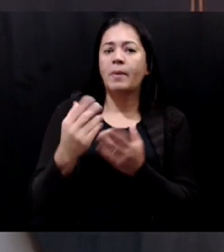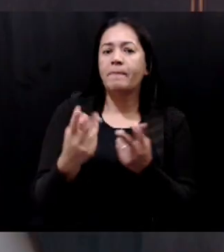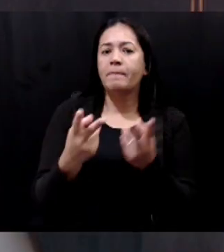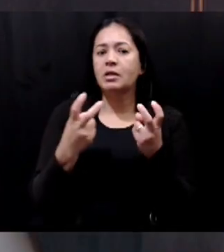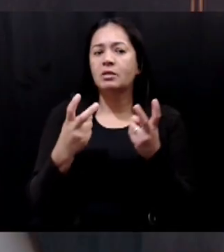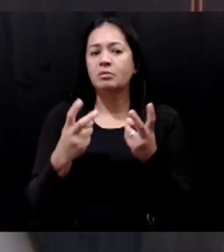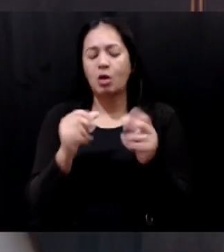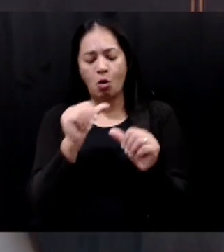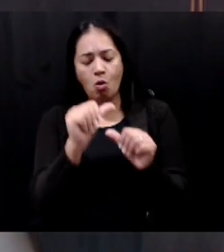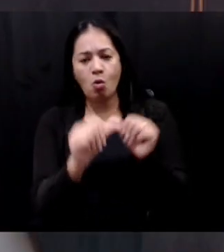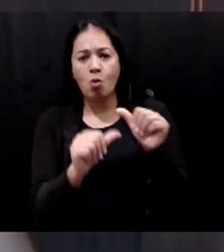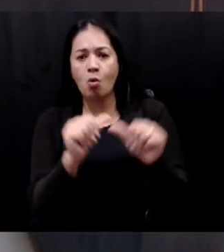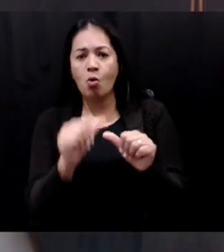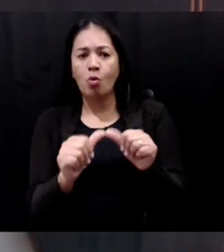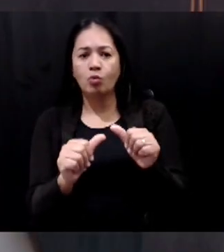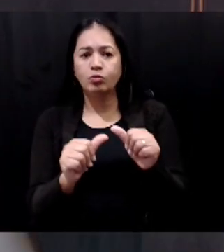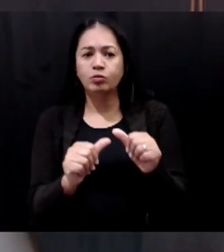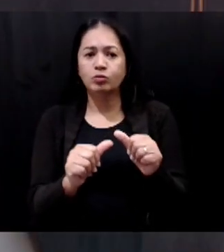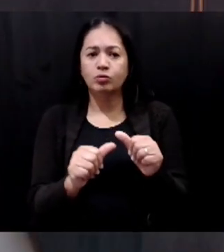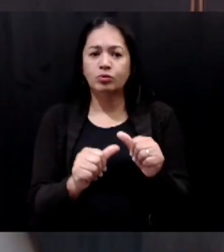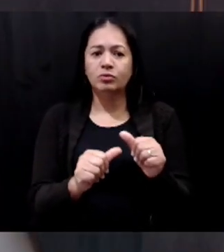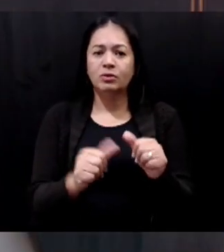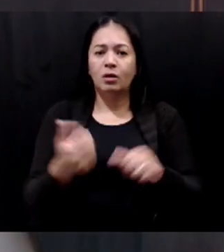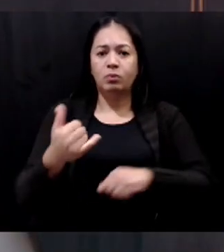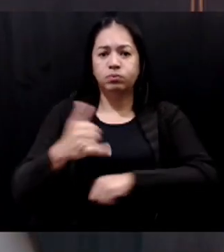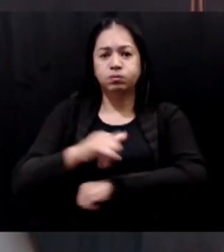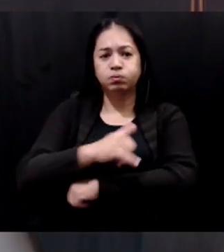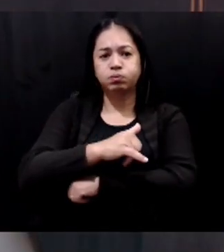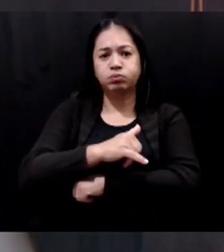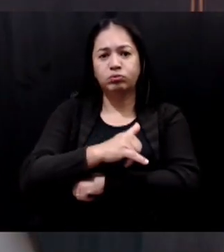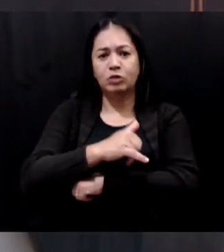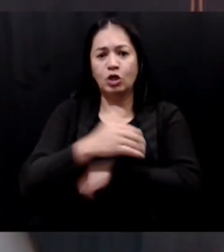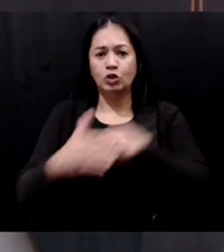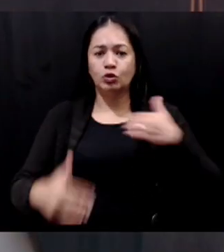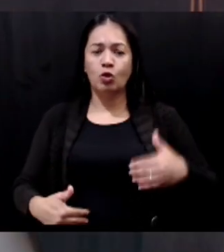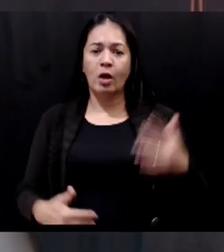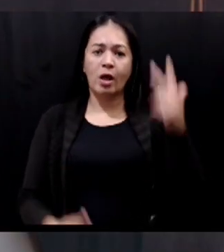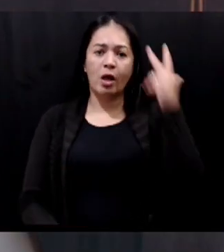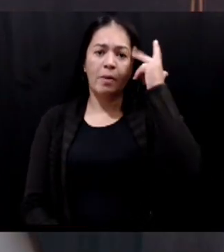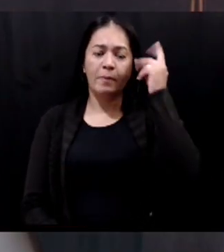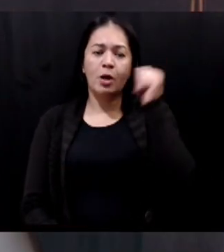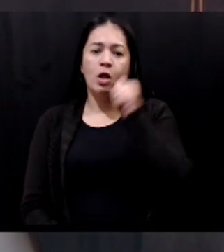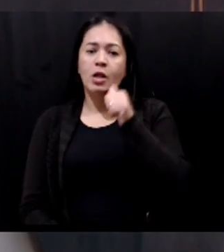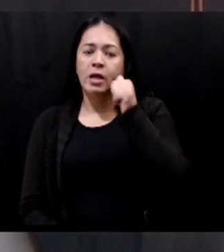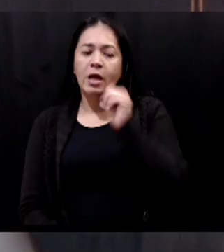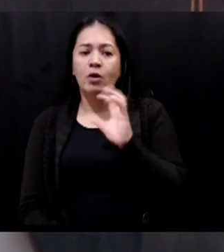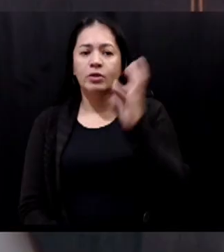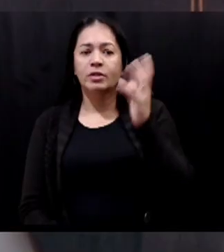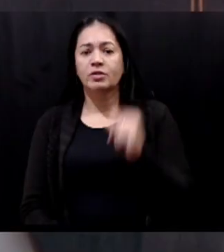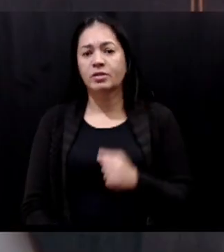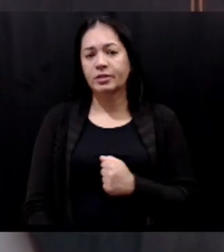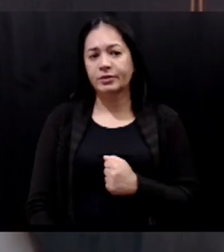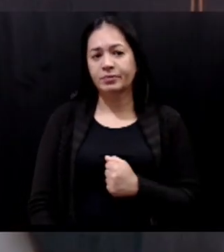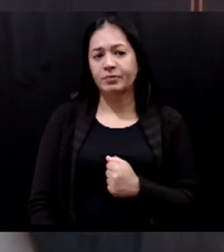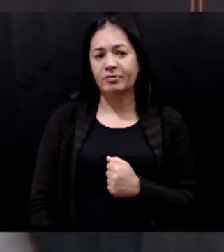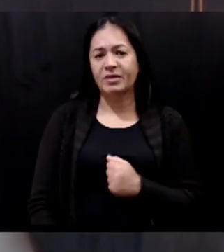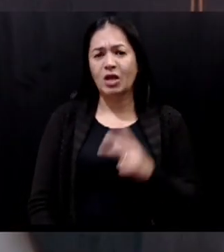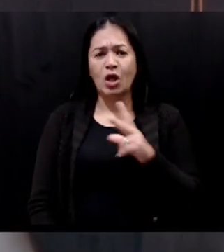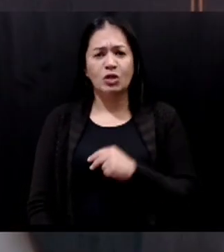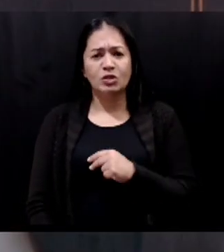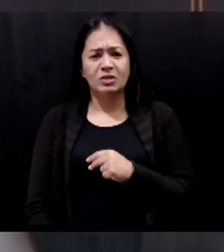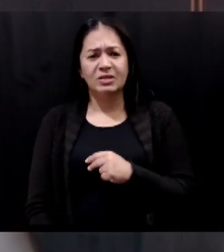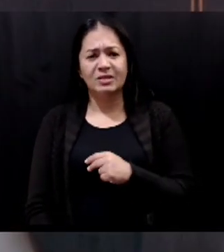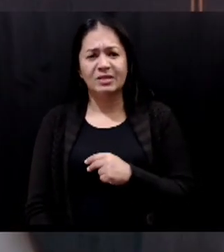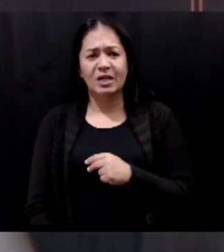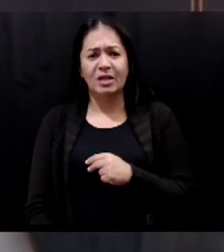na distribuição de gordura corporal. Então, assim, é muito comum mulheres na menopausa falarem para mim durante a consulta, nossa, Paula, tenho acumulado gordura,